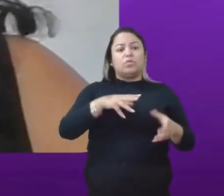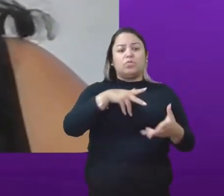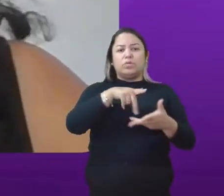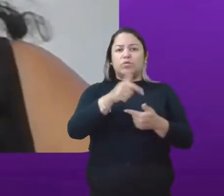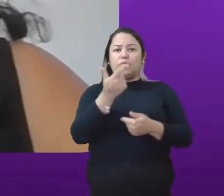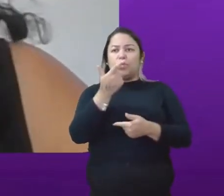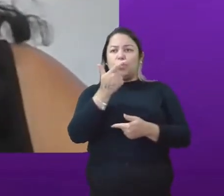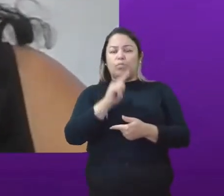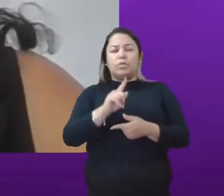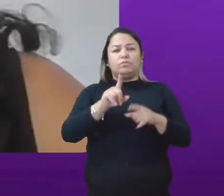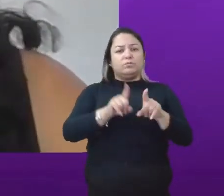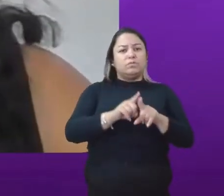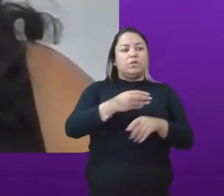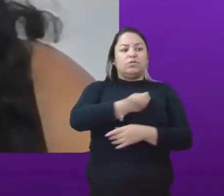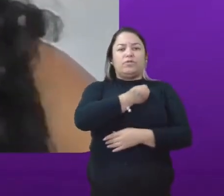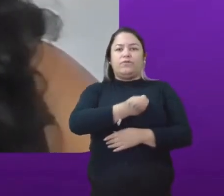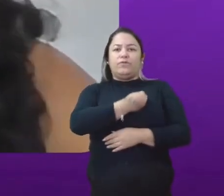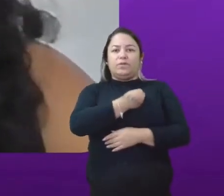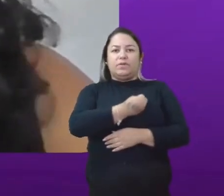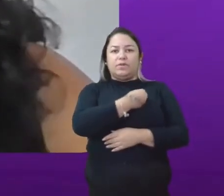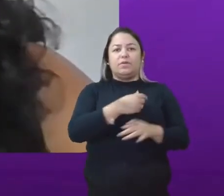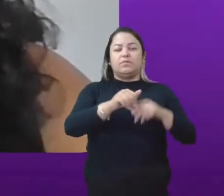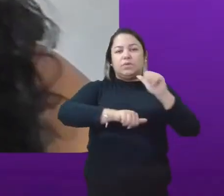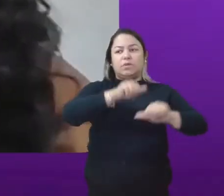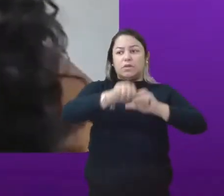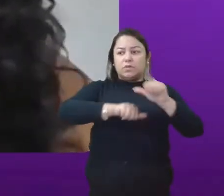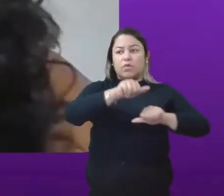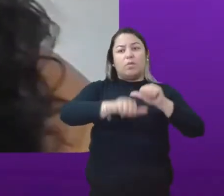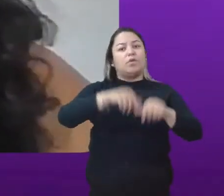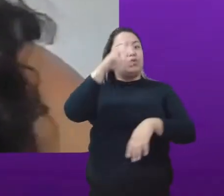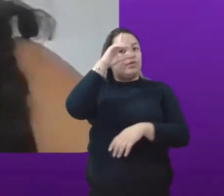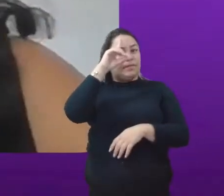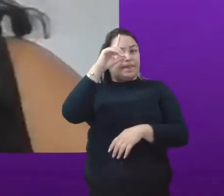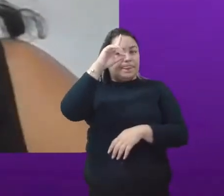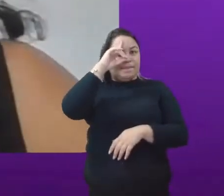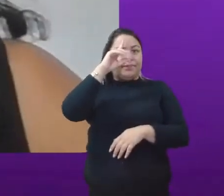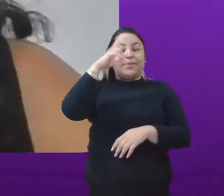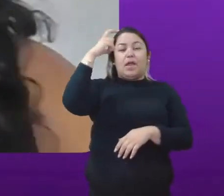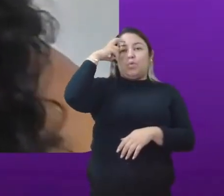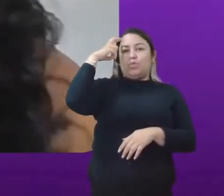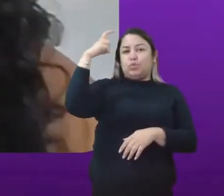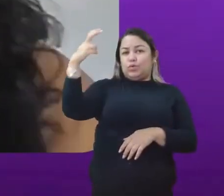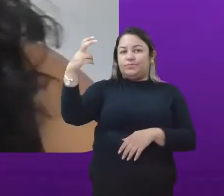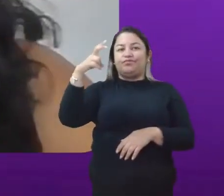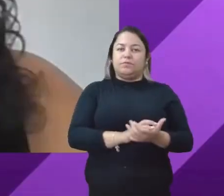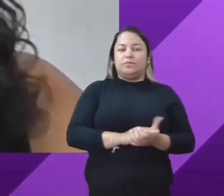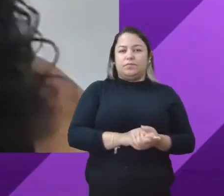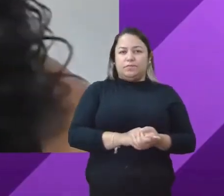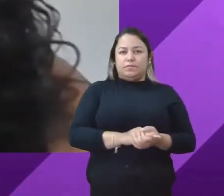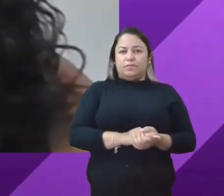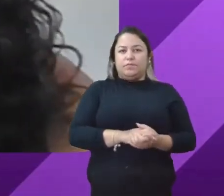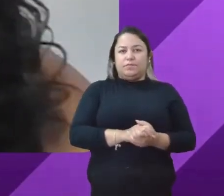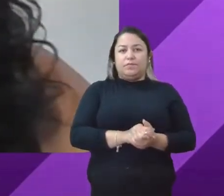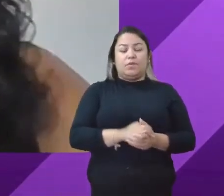que é esse outro modo de vida que transforma o cotidiano, a cultura, a ética.